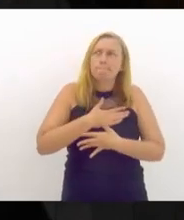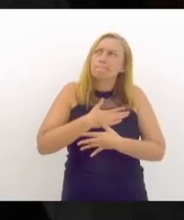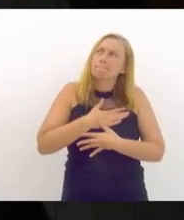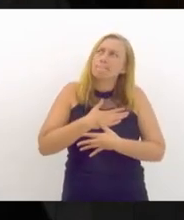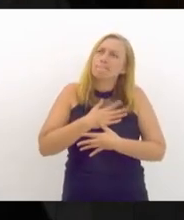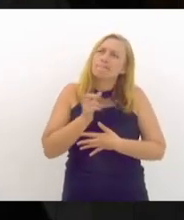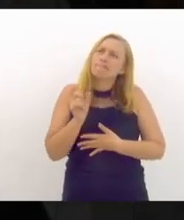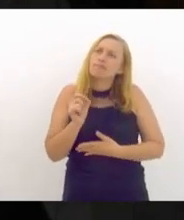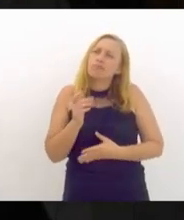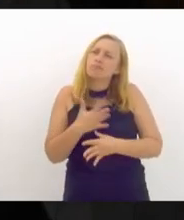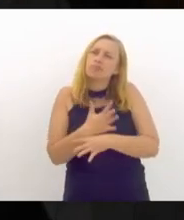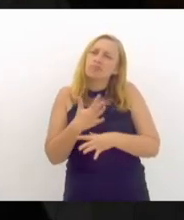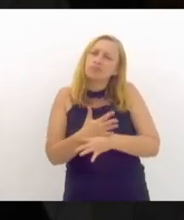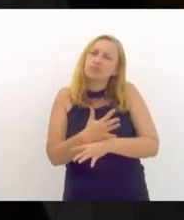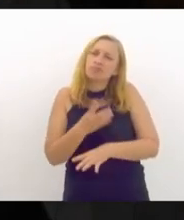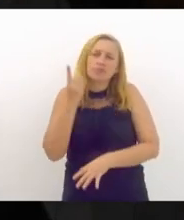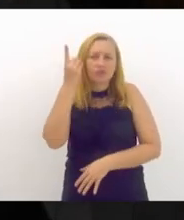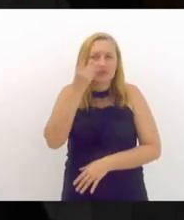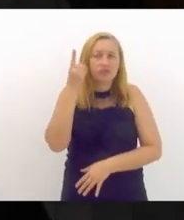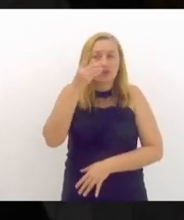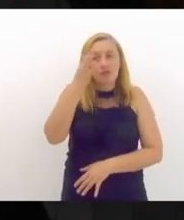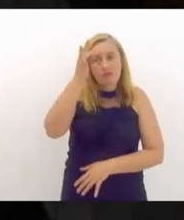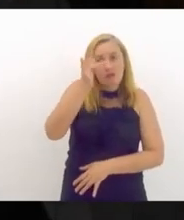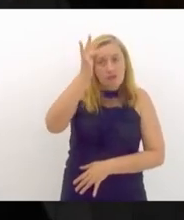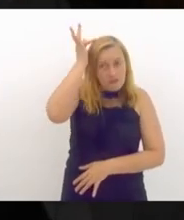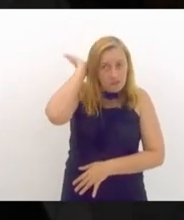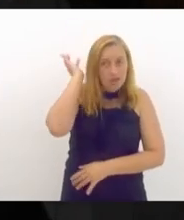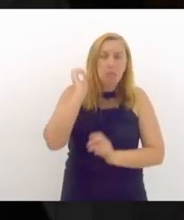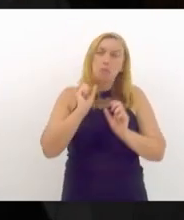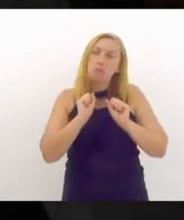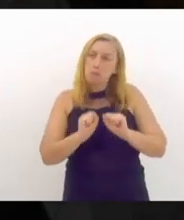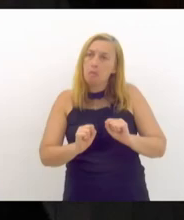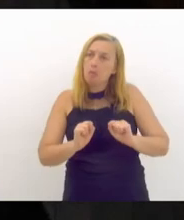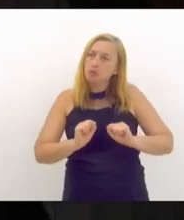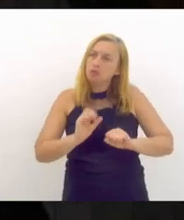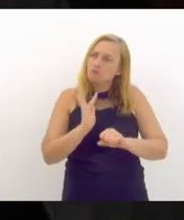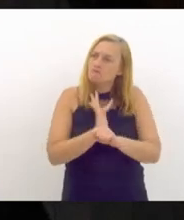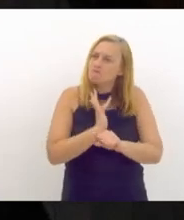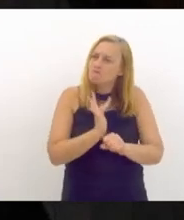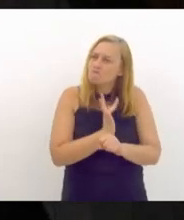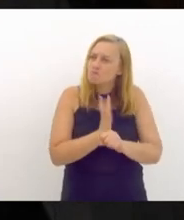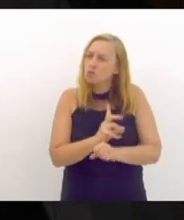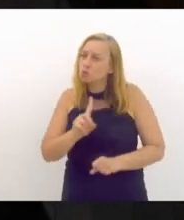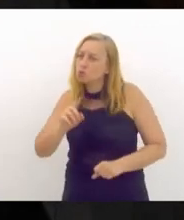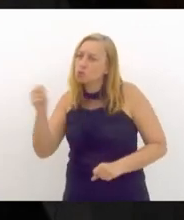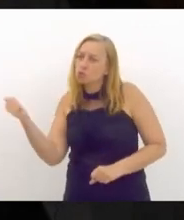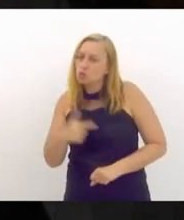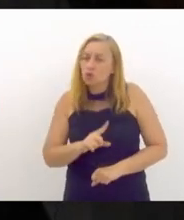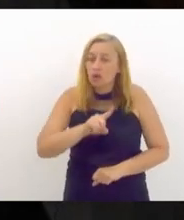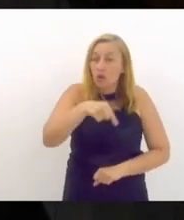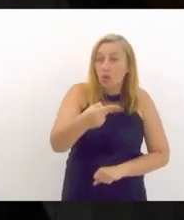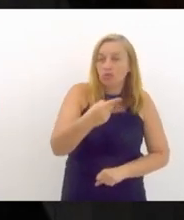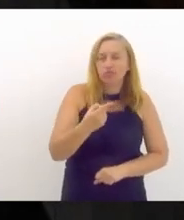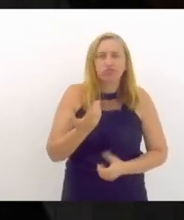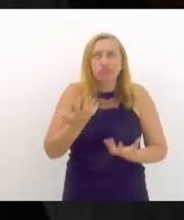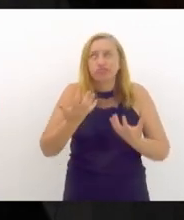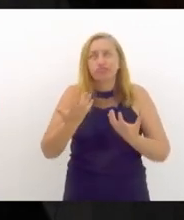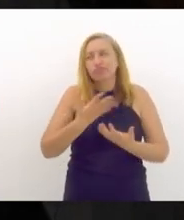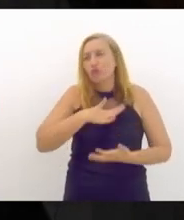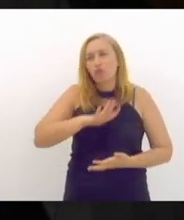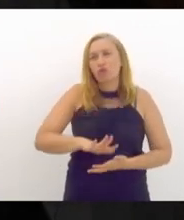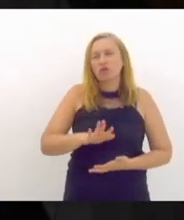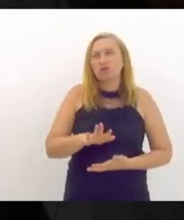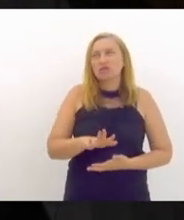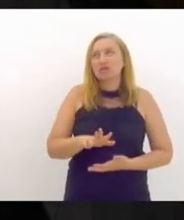é uma cidade, deputado Fred, que pode ser mais resistente que a outra. Eu não gosto de usar a palavra de